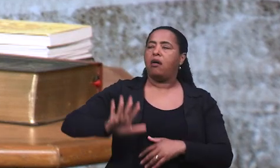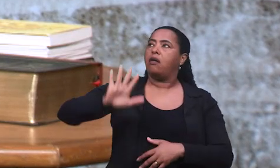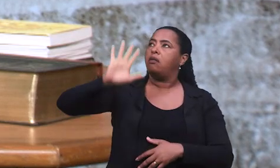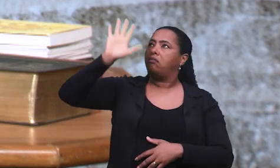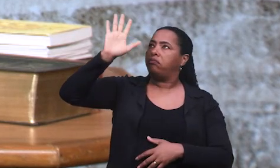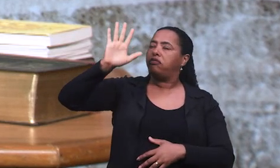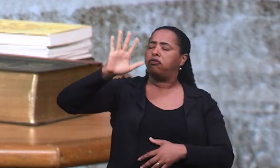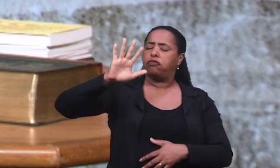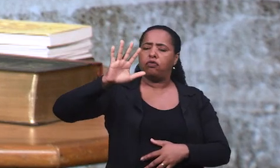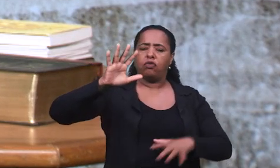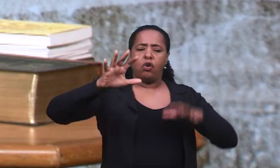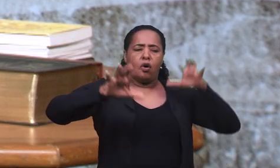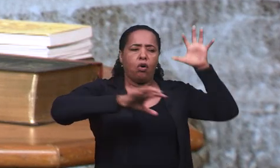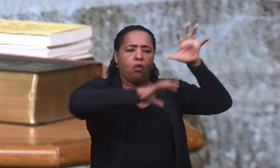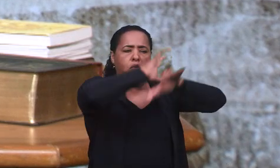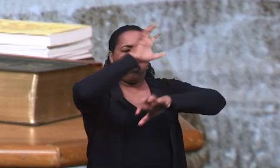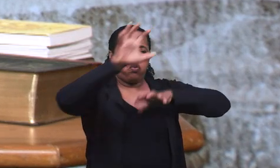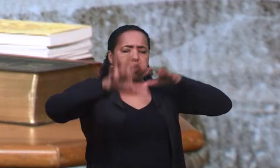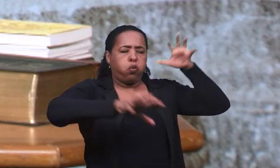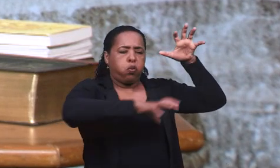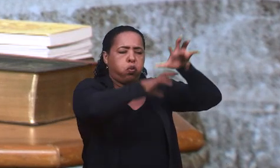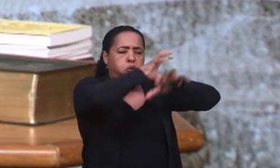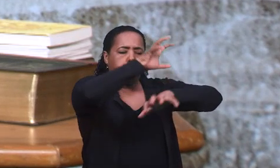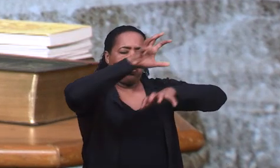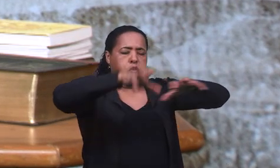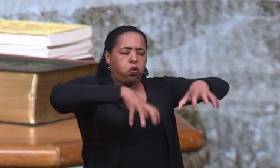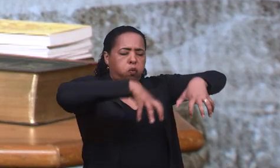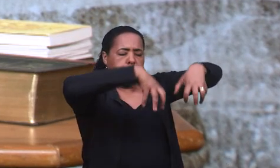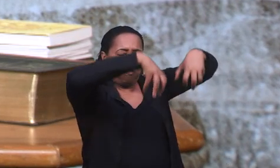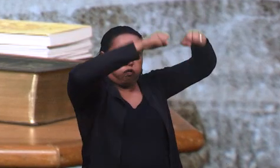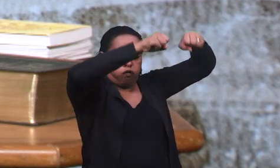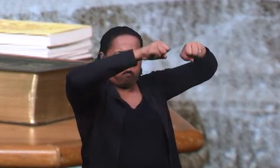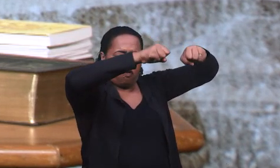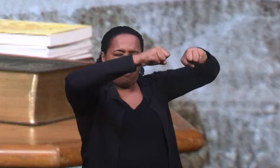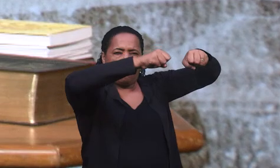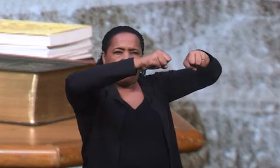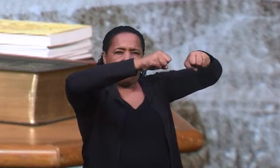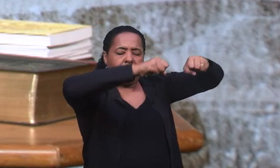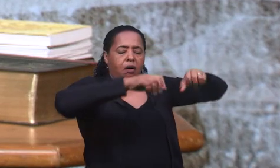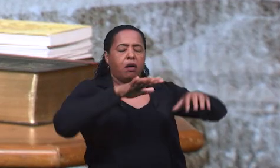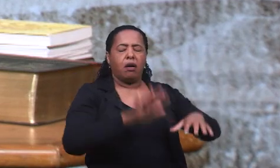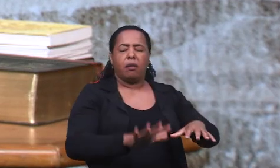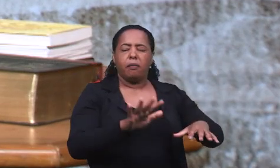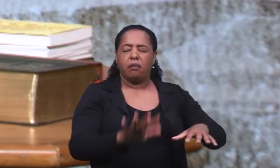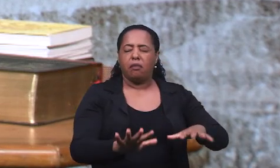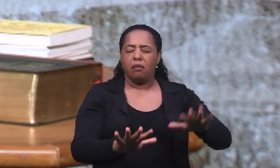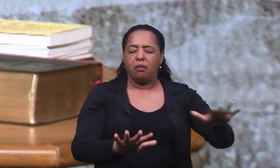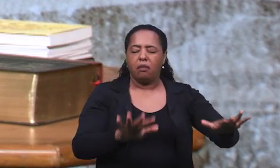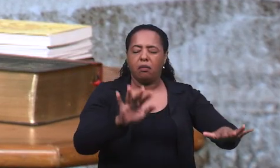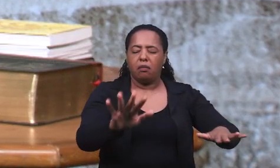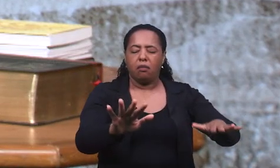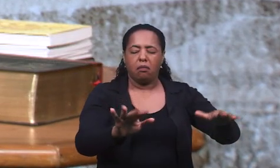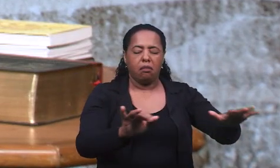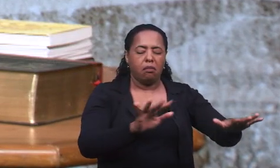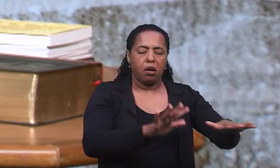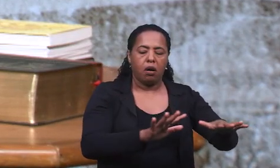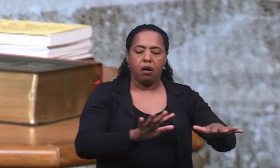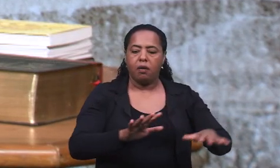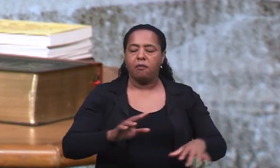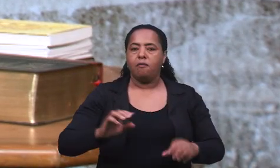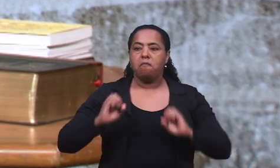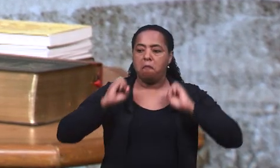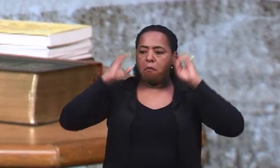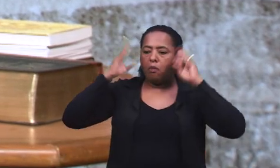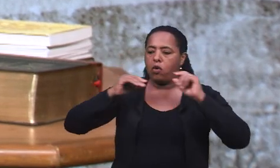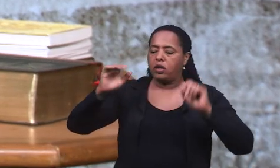virão trevas sobre a terra do Egito, trevas que se apalpem. E Moisés estendeu a sua